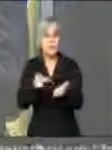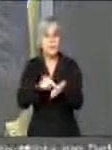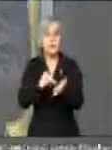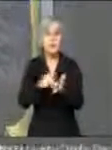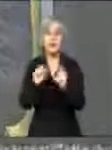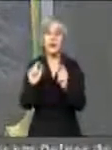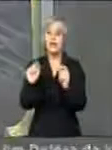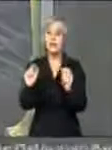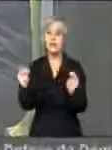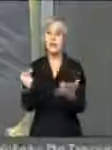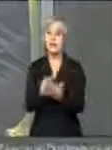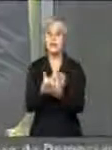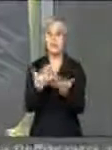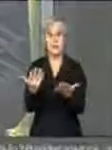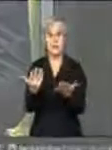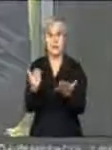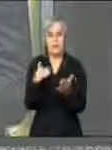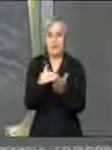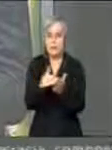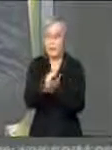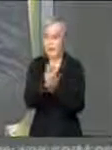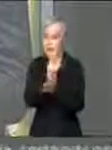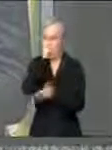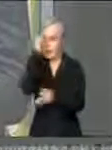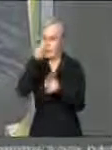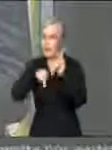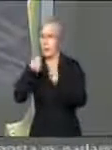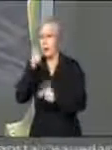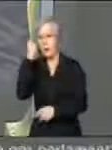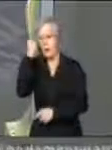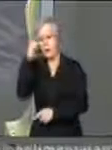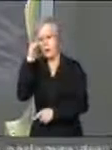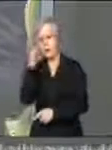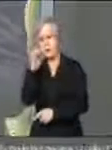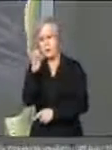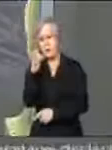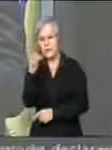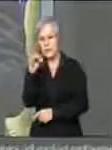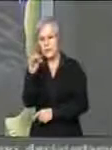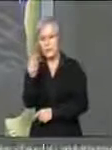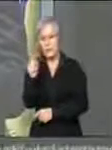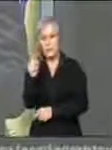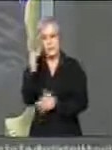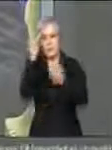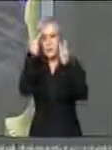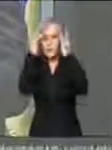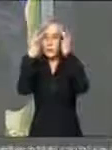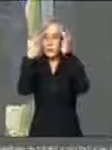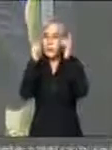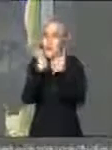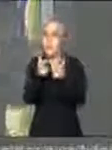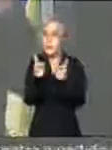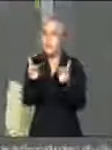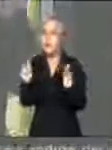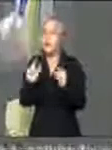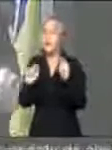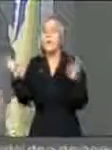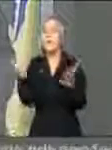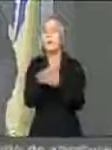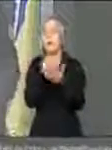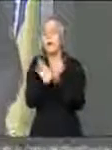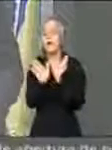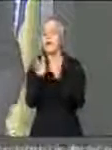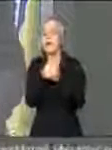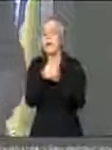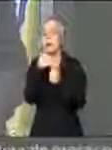que mesmo os mais céticos não tinham ideia da dimensão do que ocorria nos